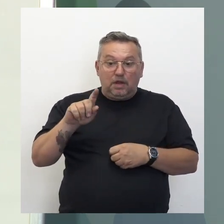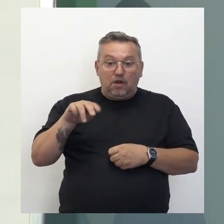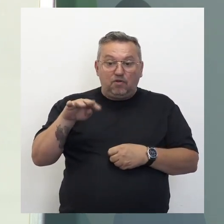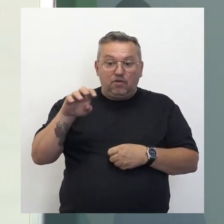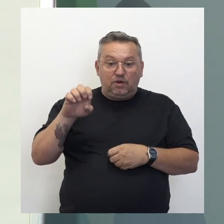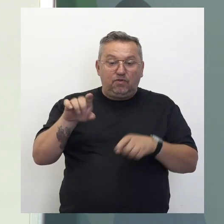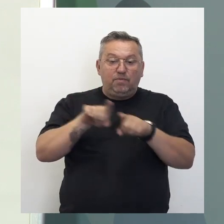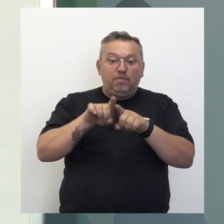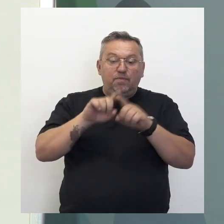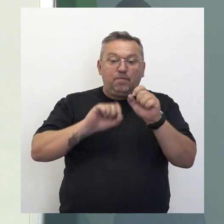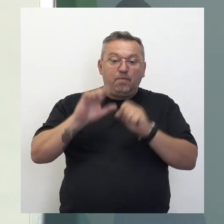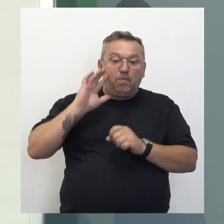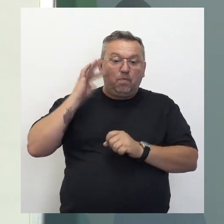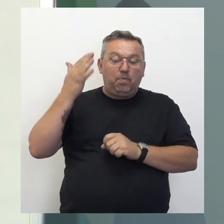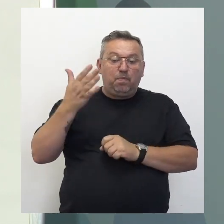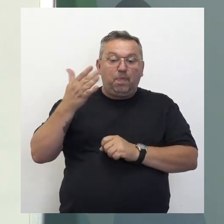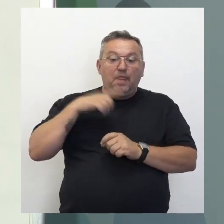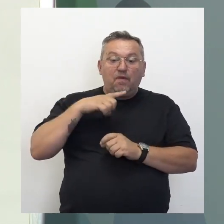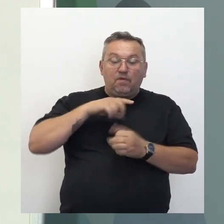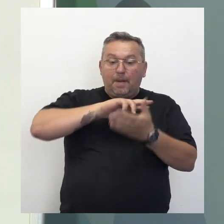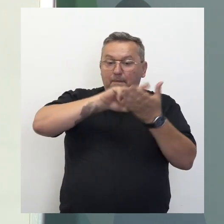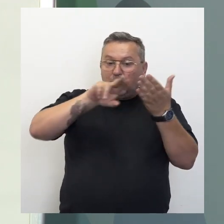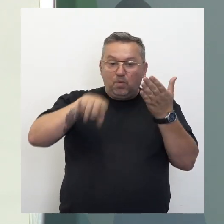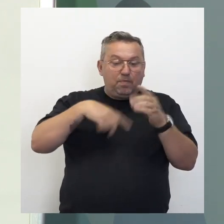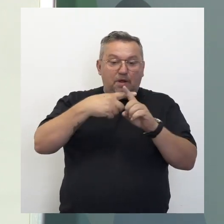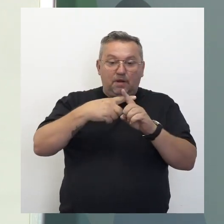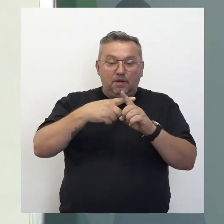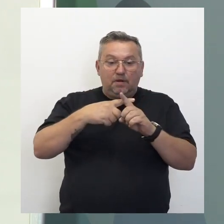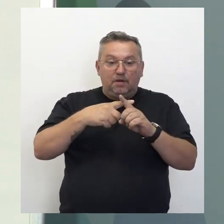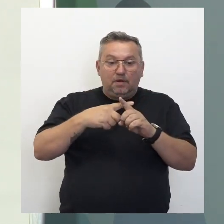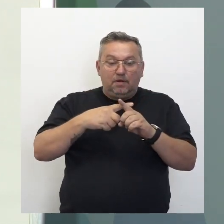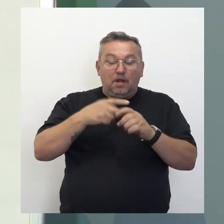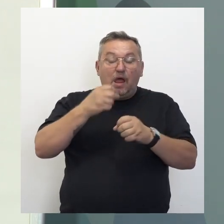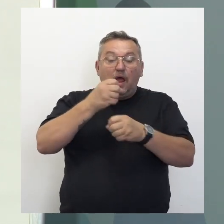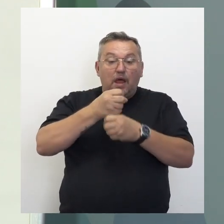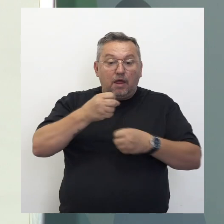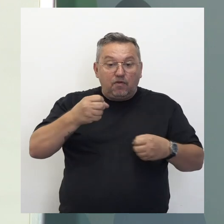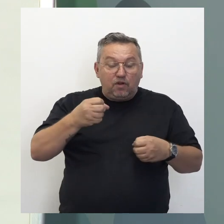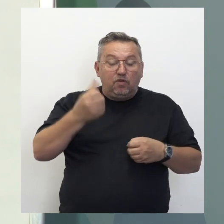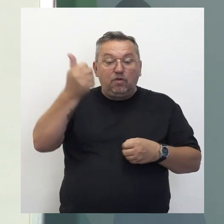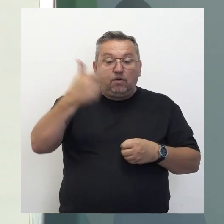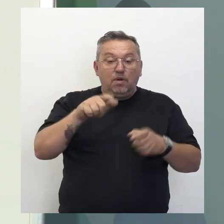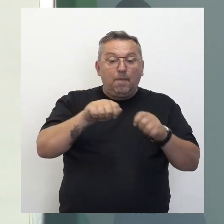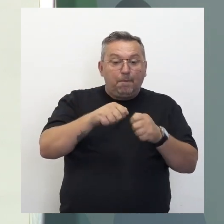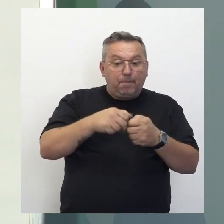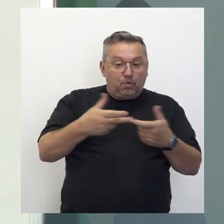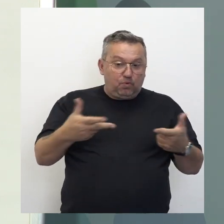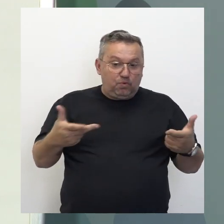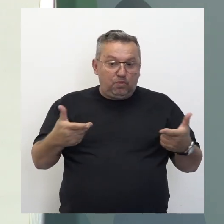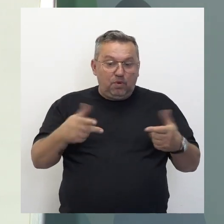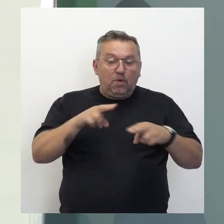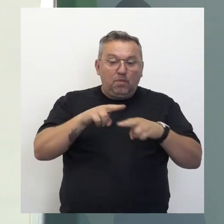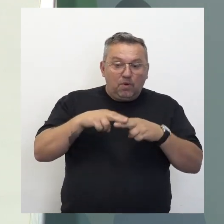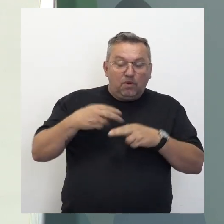muito pequeno, o que acontece? Eu vou ter muito mais reagente do que produto, né? Por isso que o valor vai ser